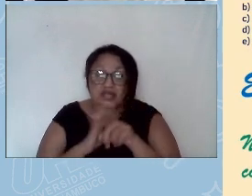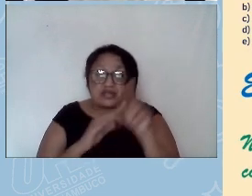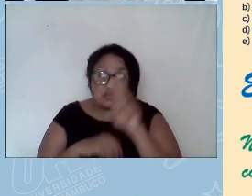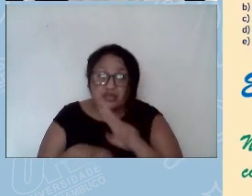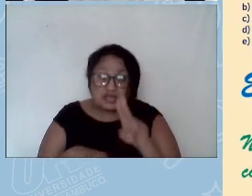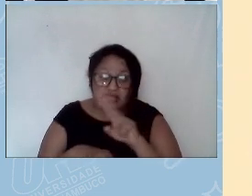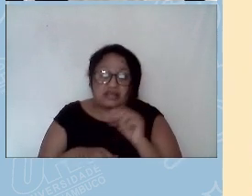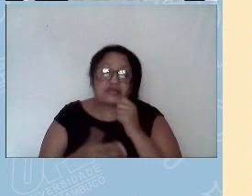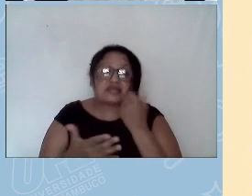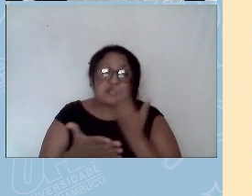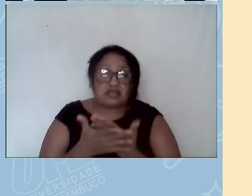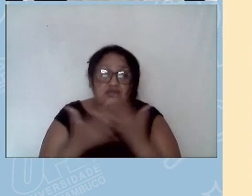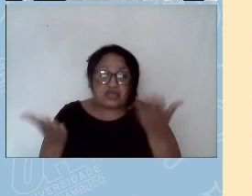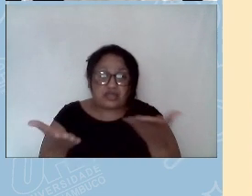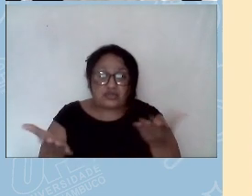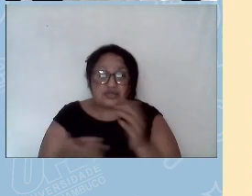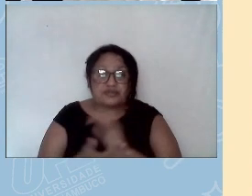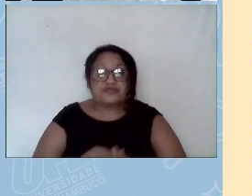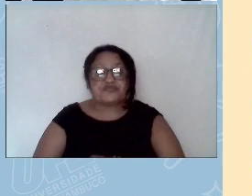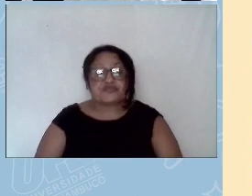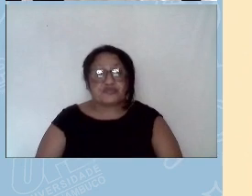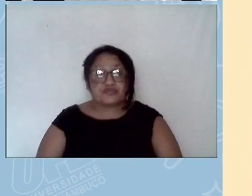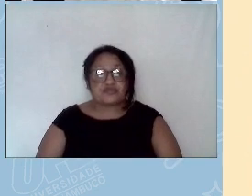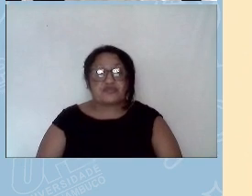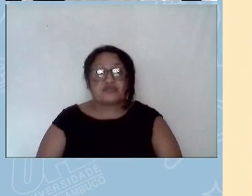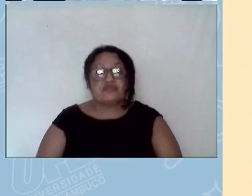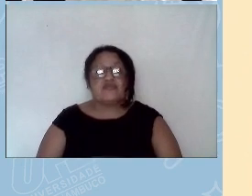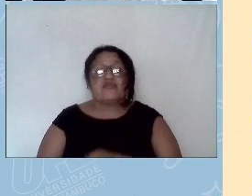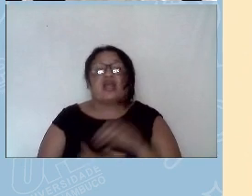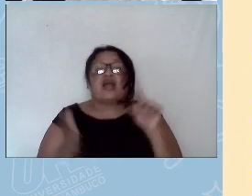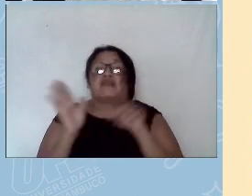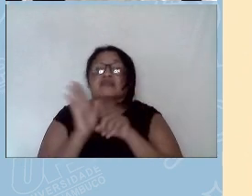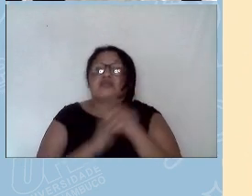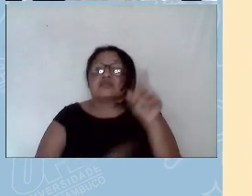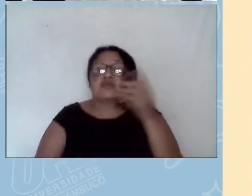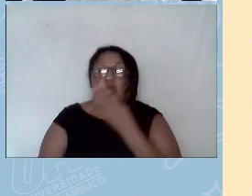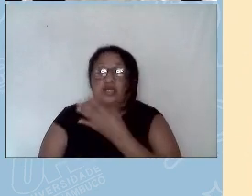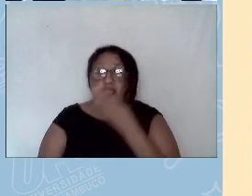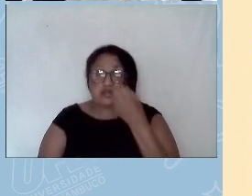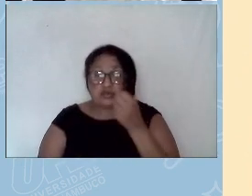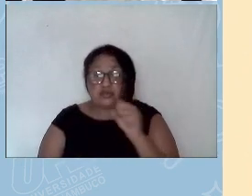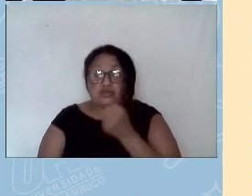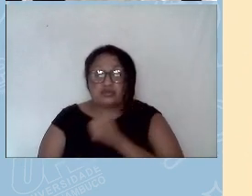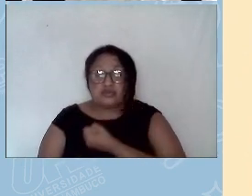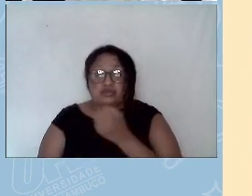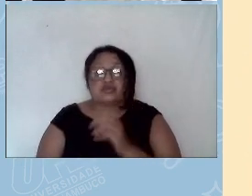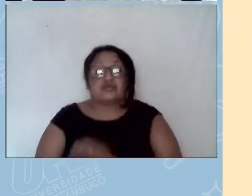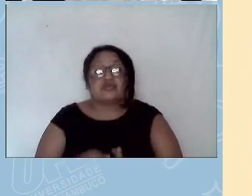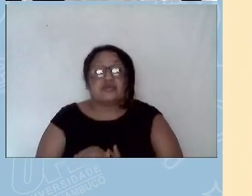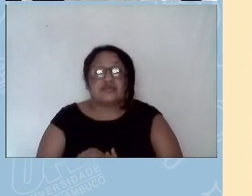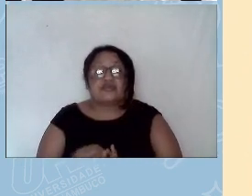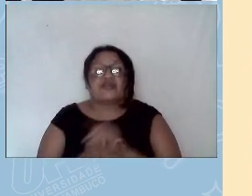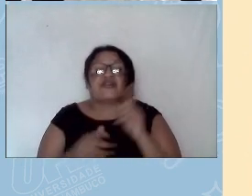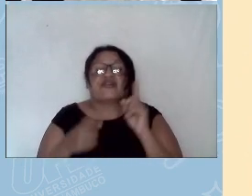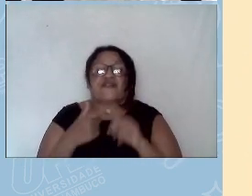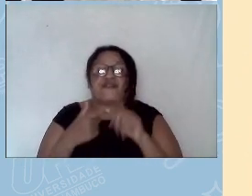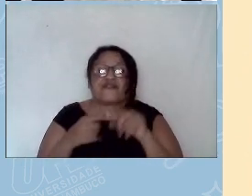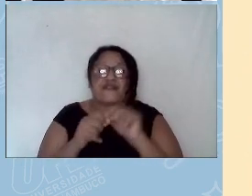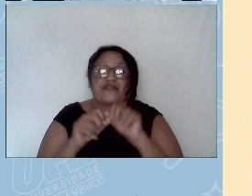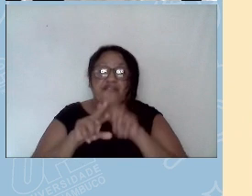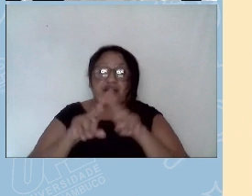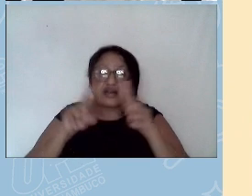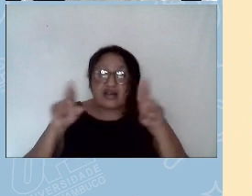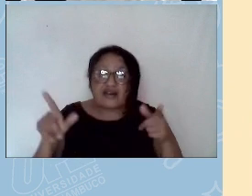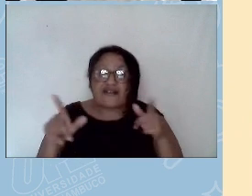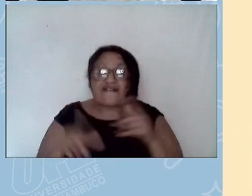no simulado a questão 48 também faz referência a uma habilidade muito comum